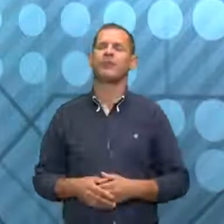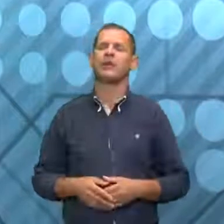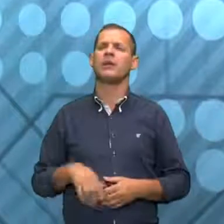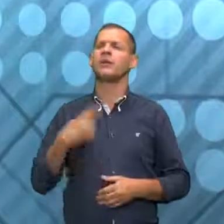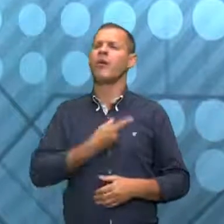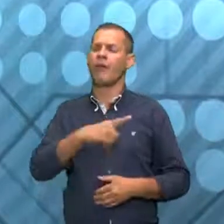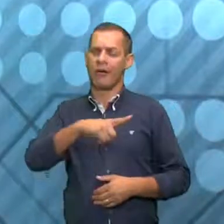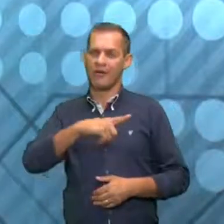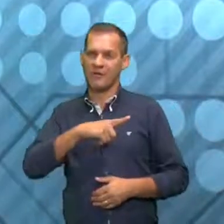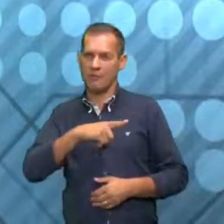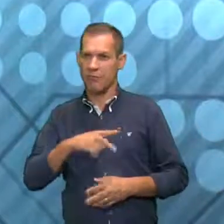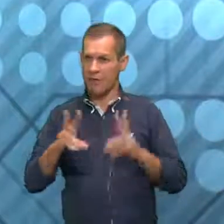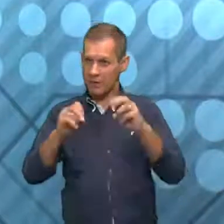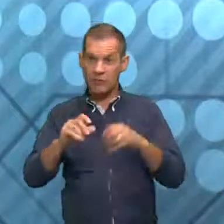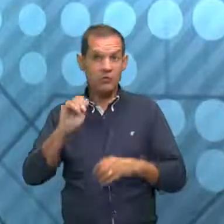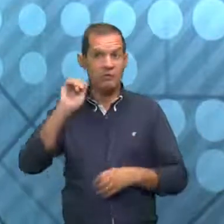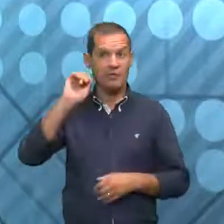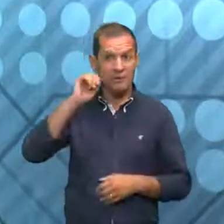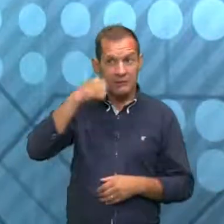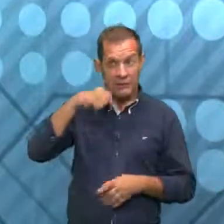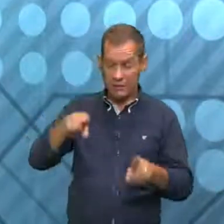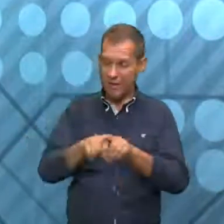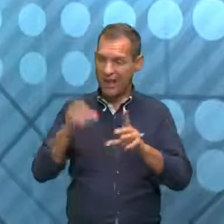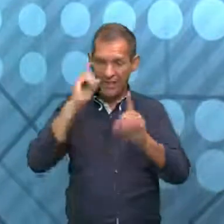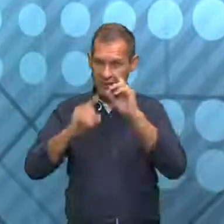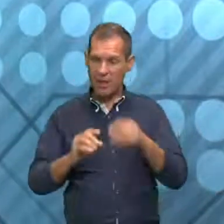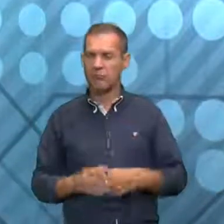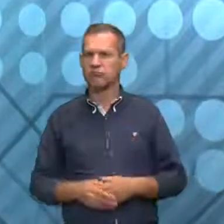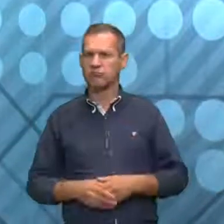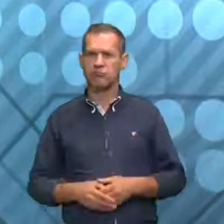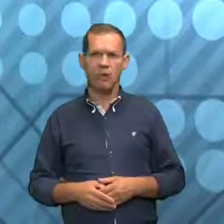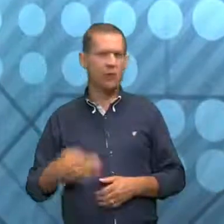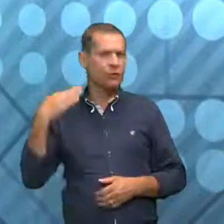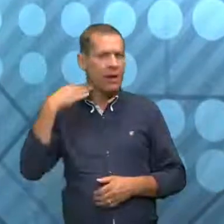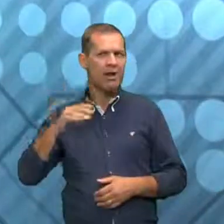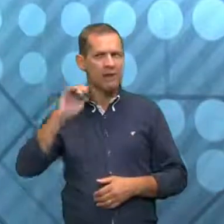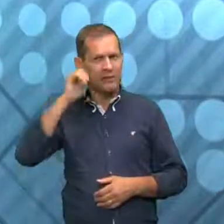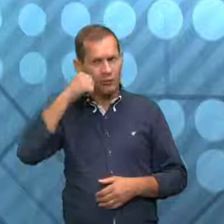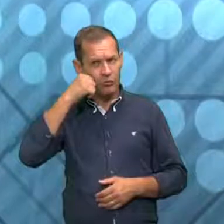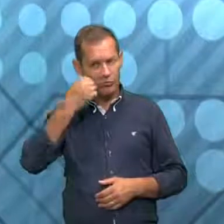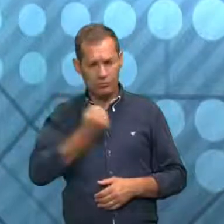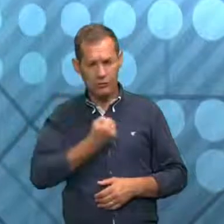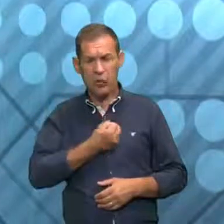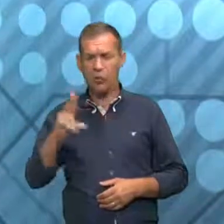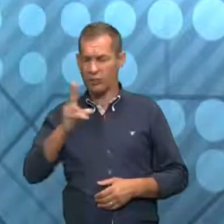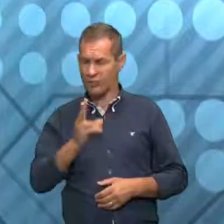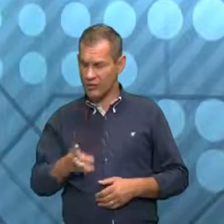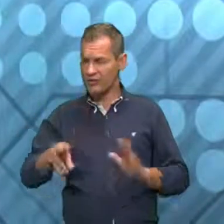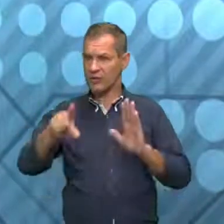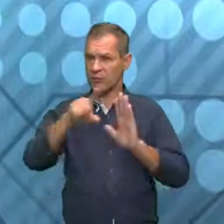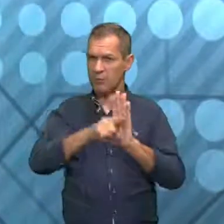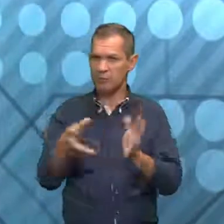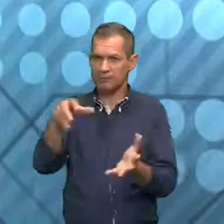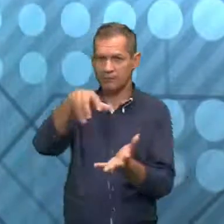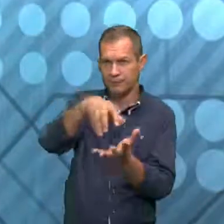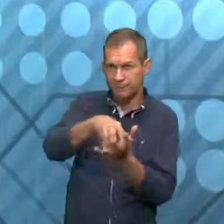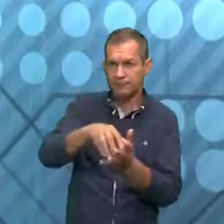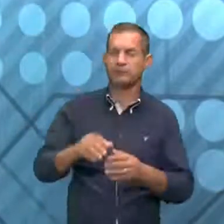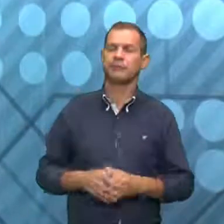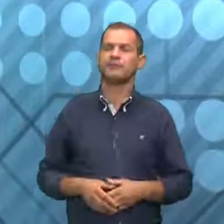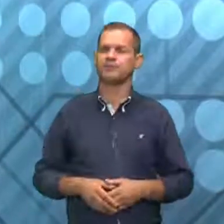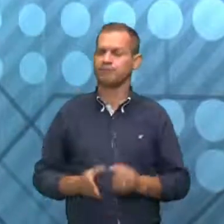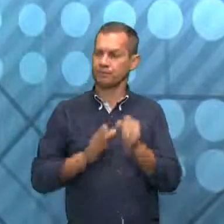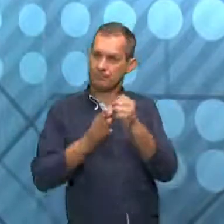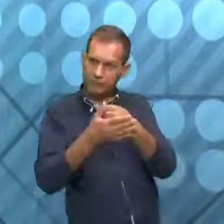a gente trata de assuntos sigilosos ou de dados bancários, de senhas, a gente utilizar sempre o processo de criptografia